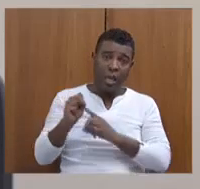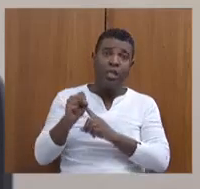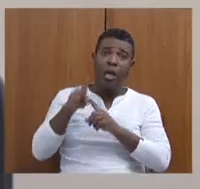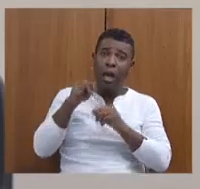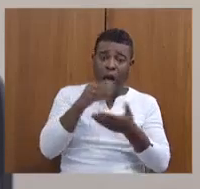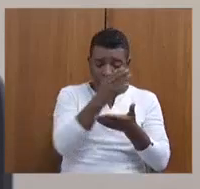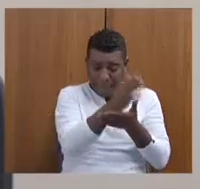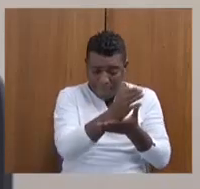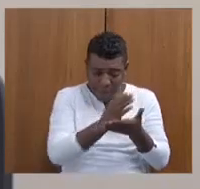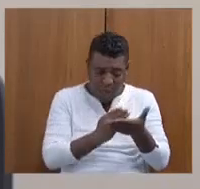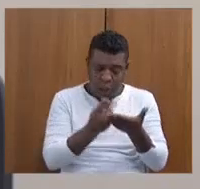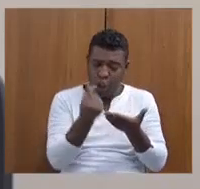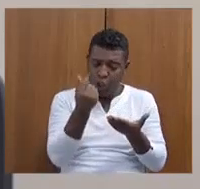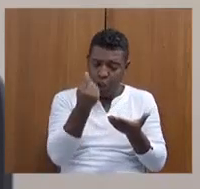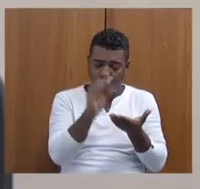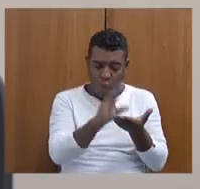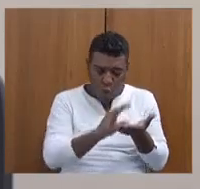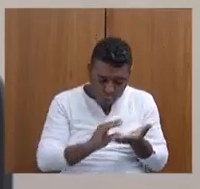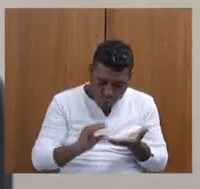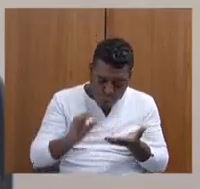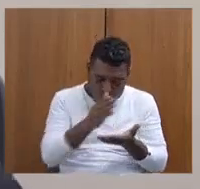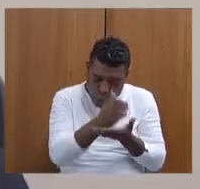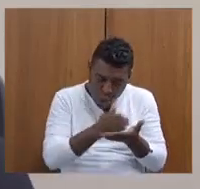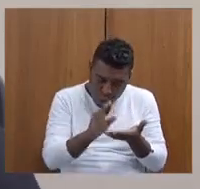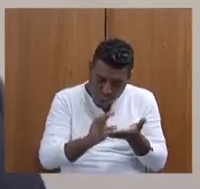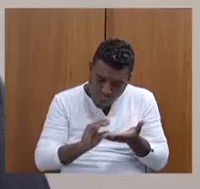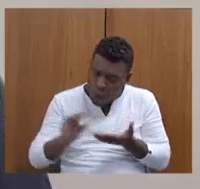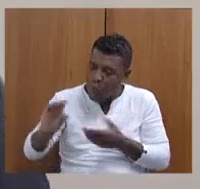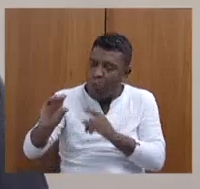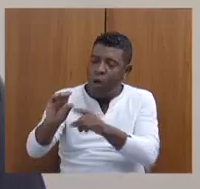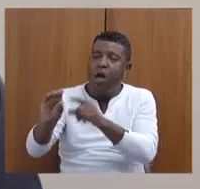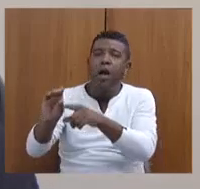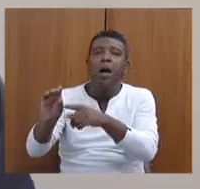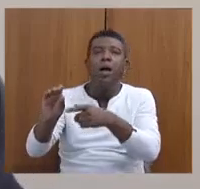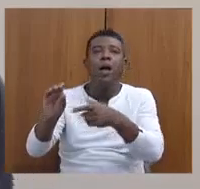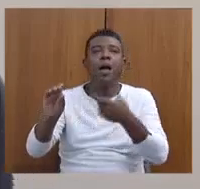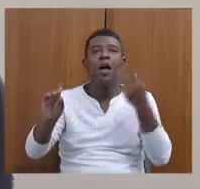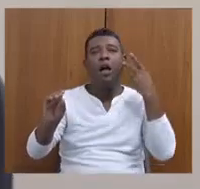dos recursos é destinados a fapemig